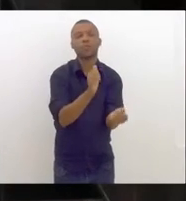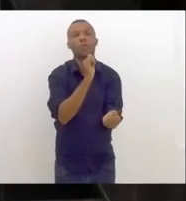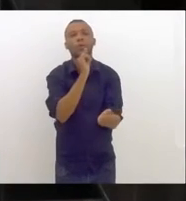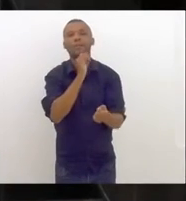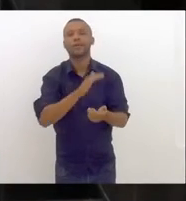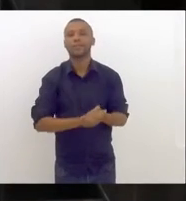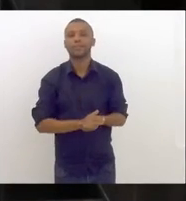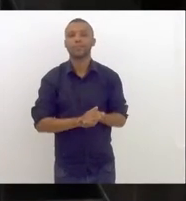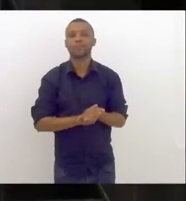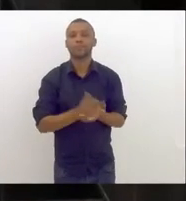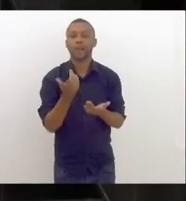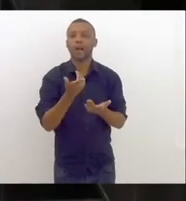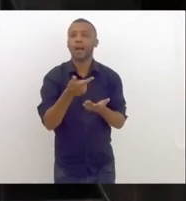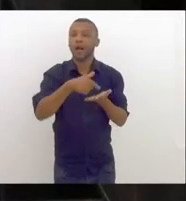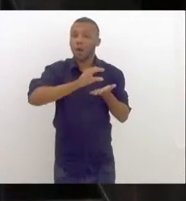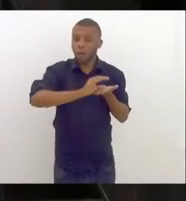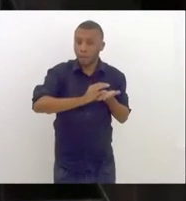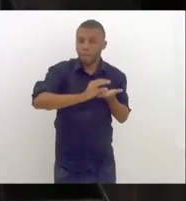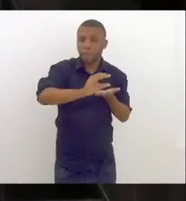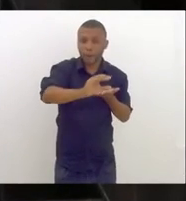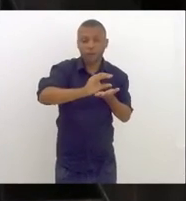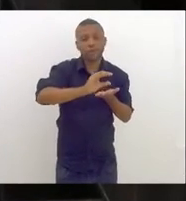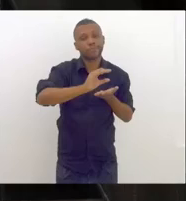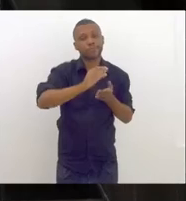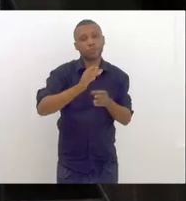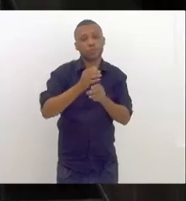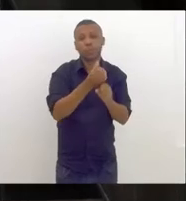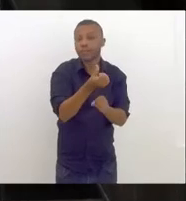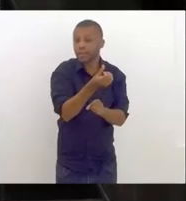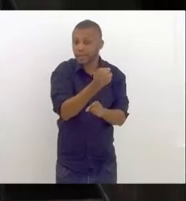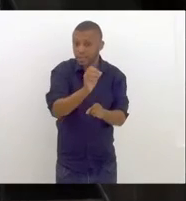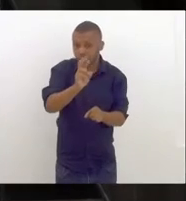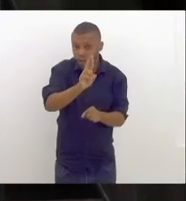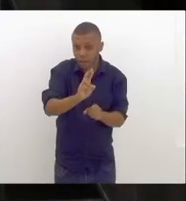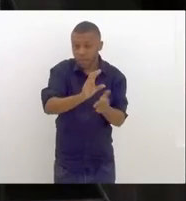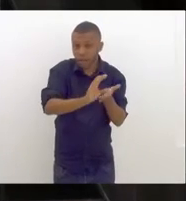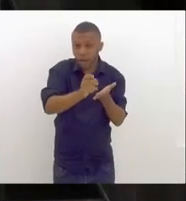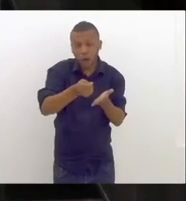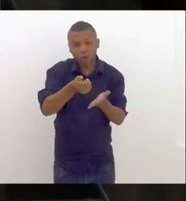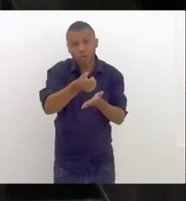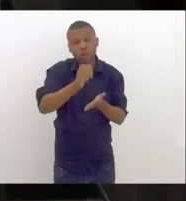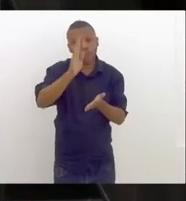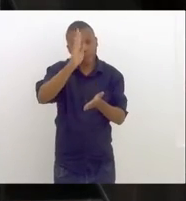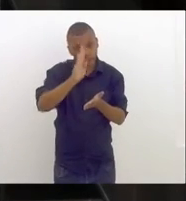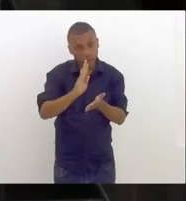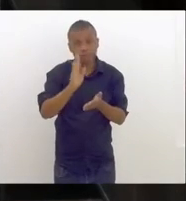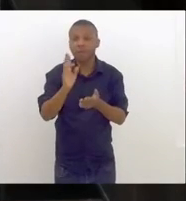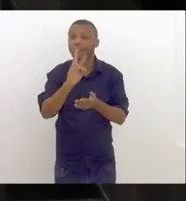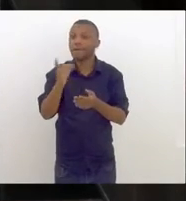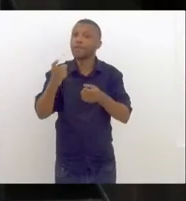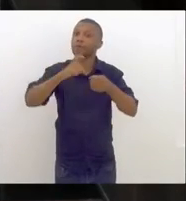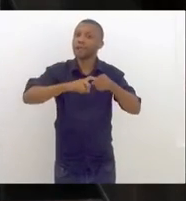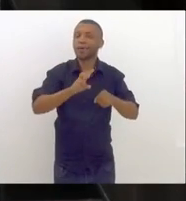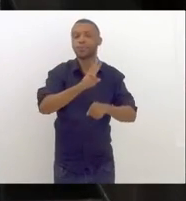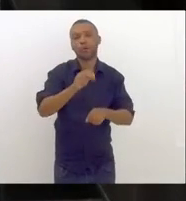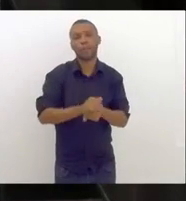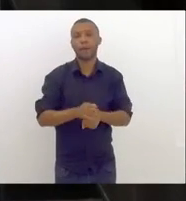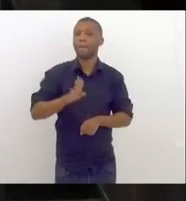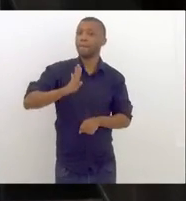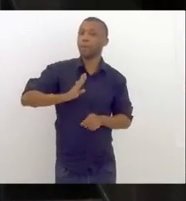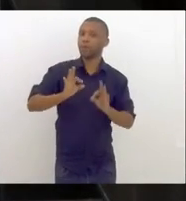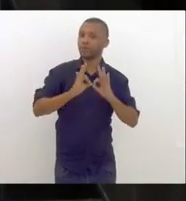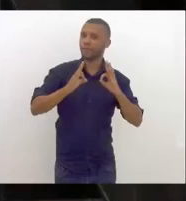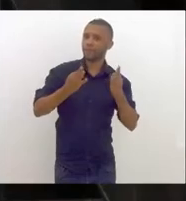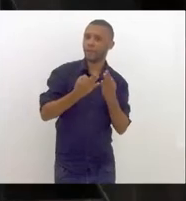do pagamento da manutenção do pagamento de r$ 600 do hoje auxílio Brasil passará se voltar a ser bolsa família como um aumento